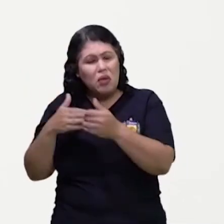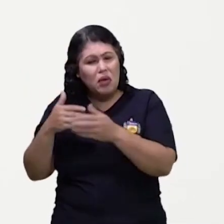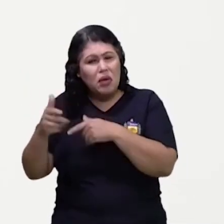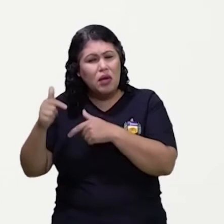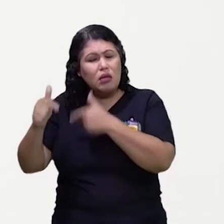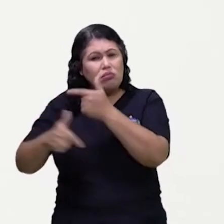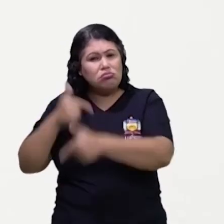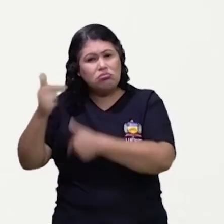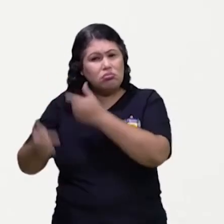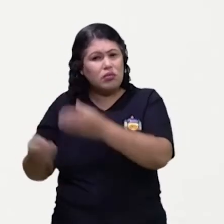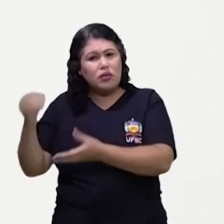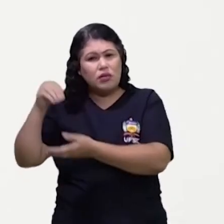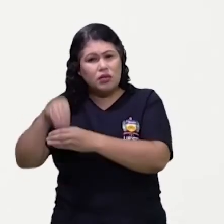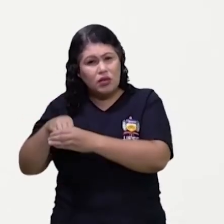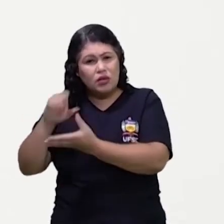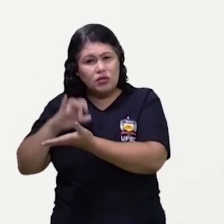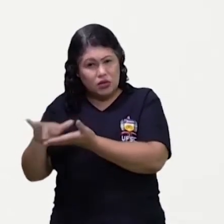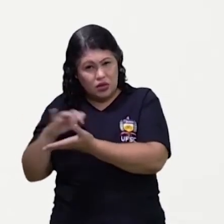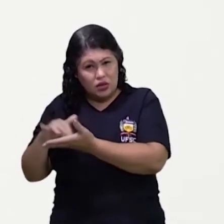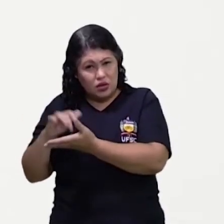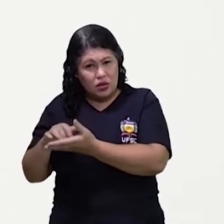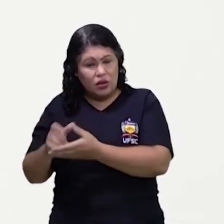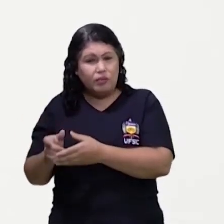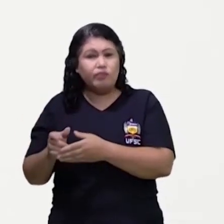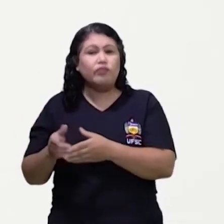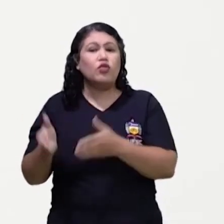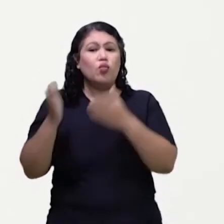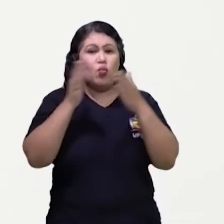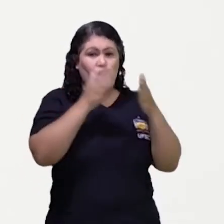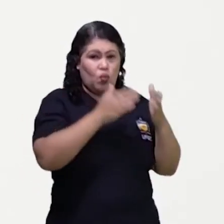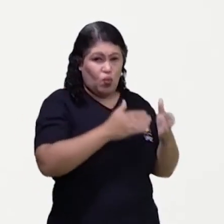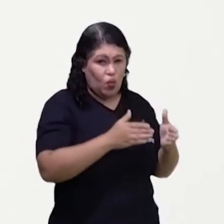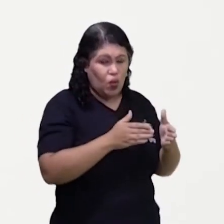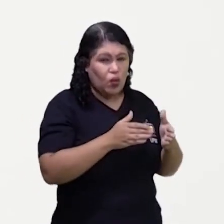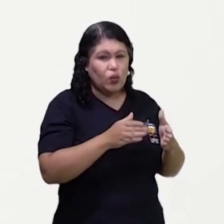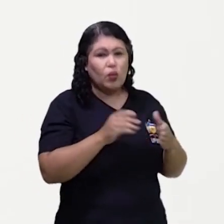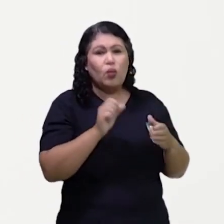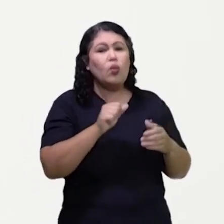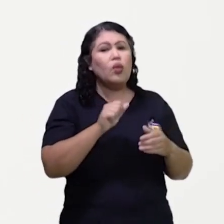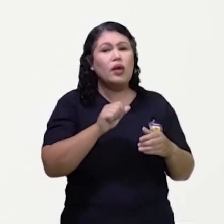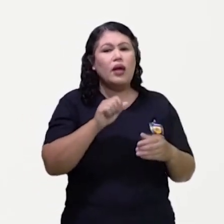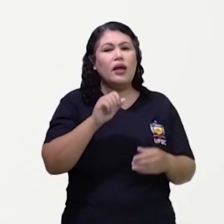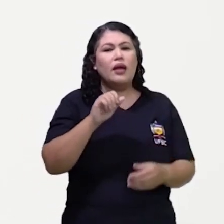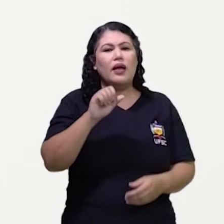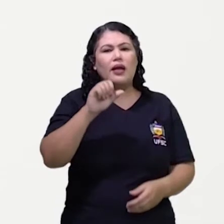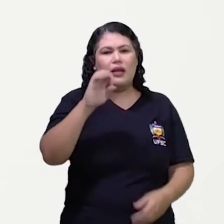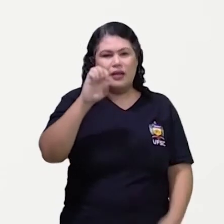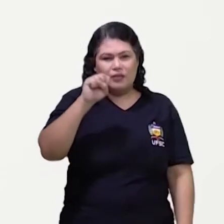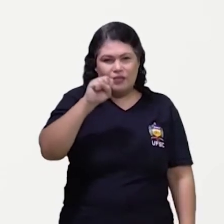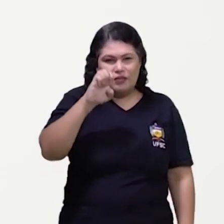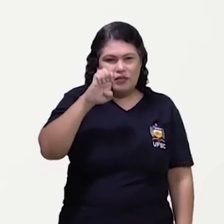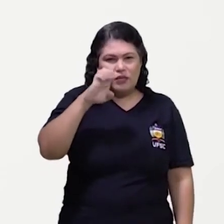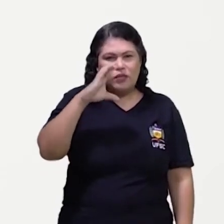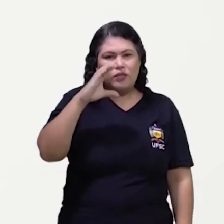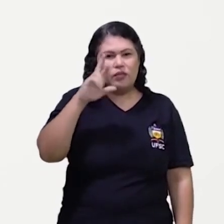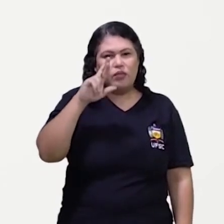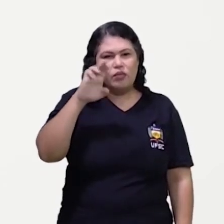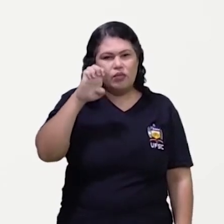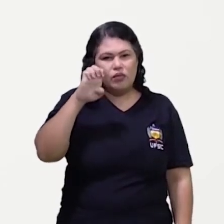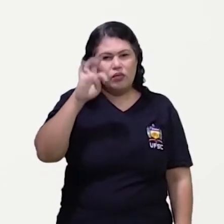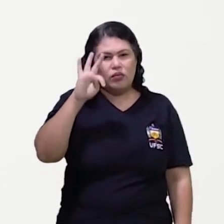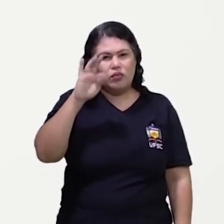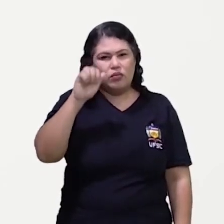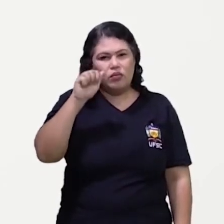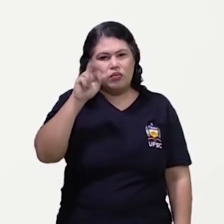atividade administrativa. Secretaria é um órgão. Pode ser um órgão público? Pode, mas onde